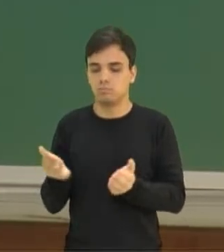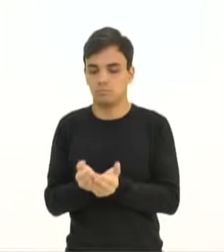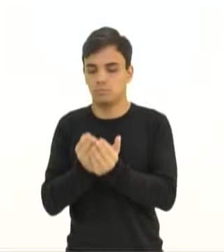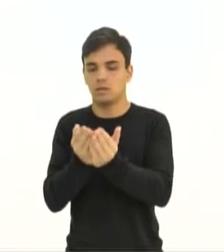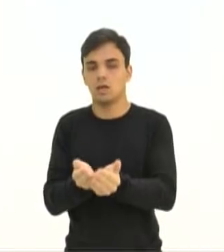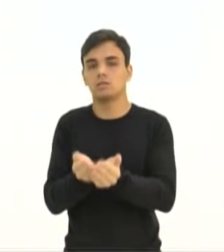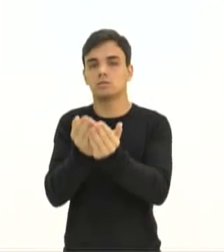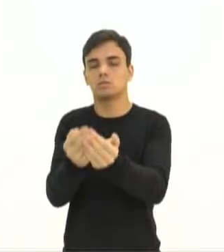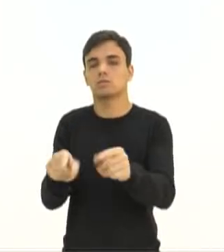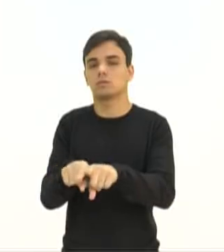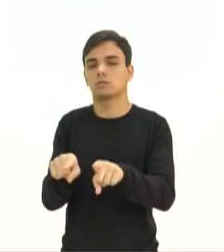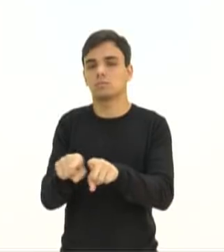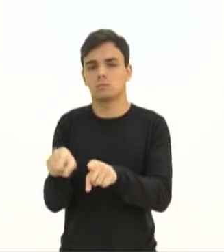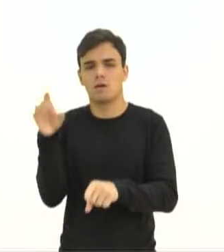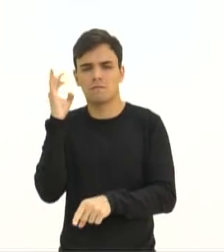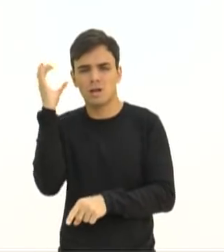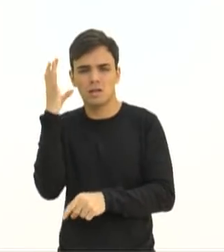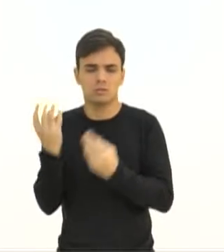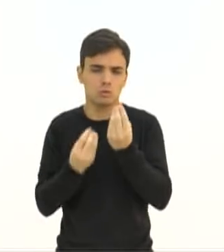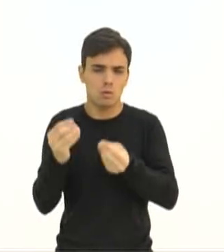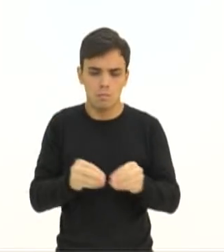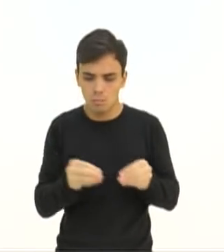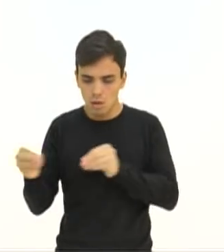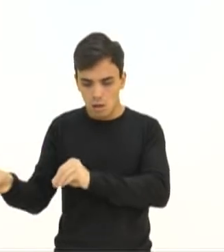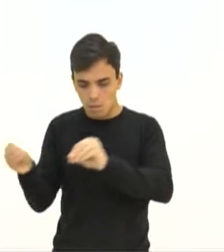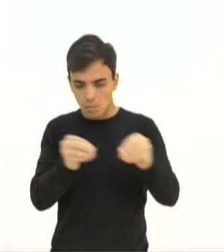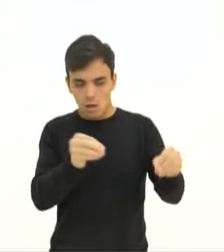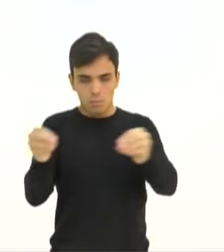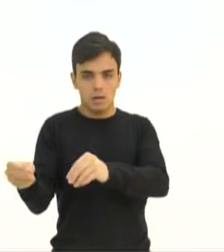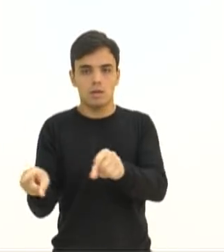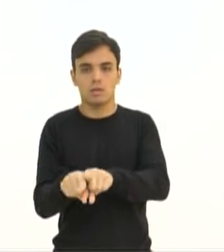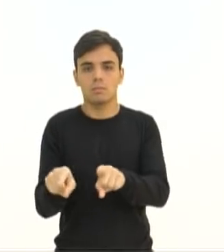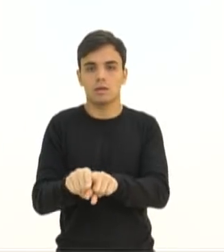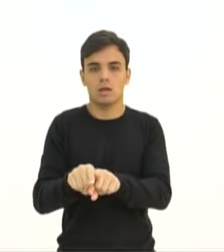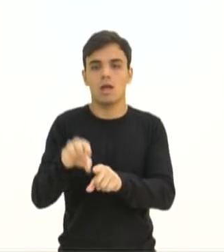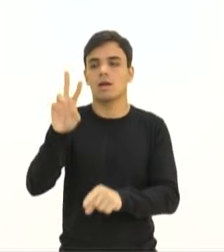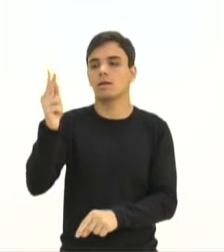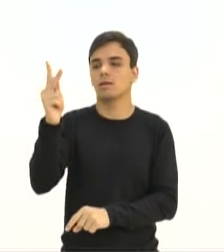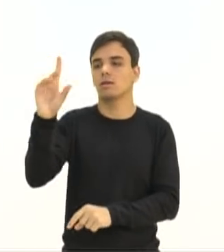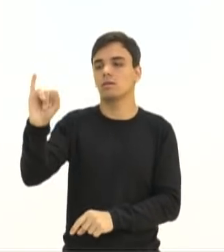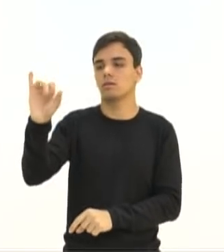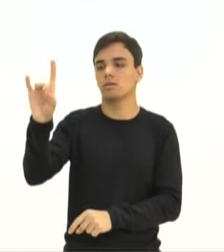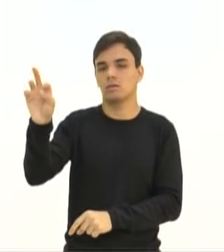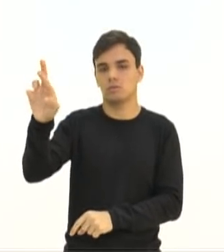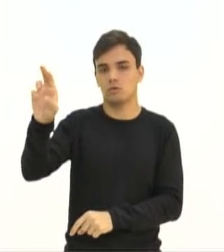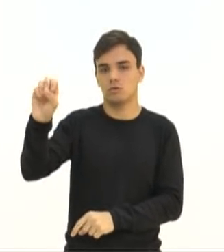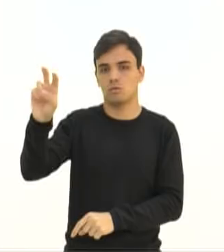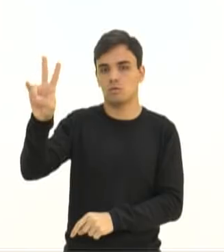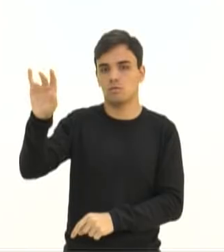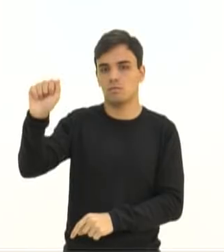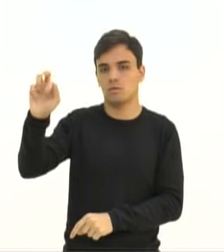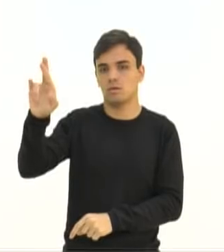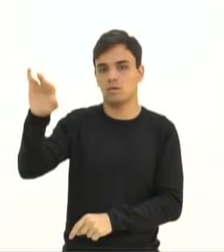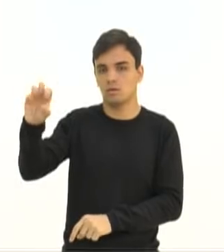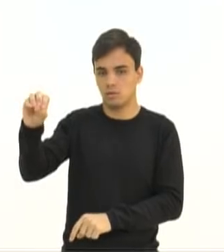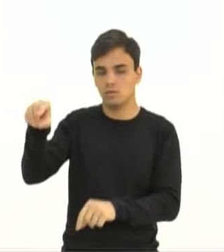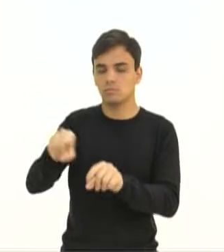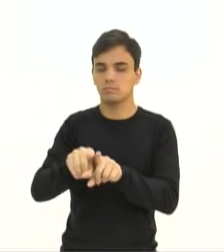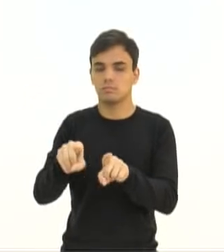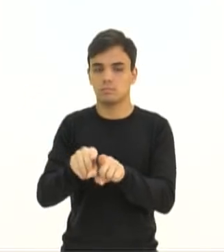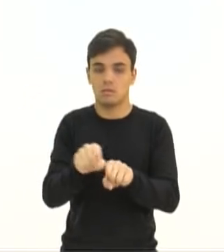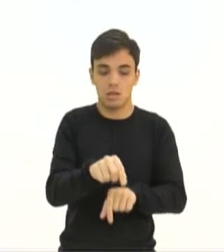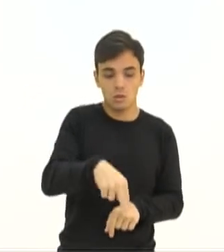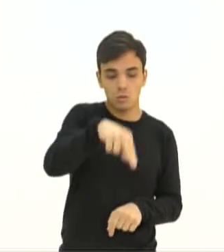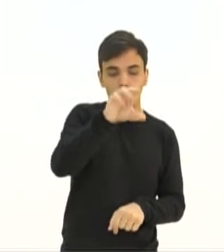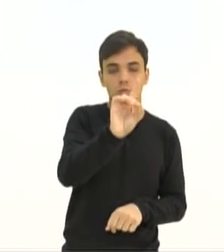de deslocamento pelos rios da região, então o transporte hidroviário que nós falamos, né, que é bastante comum, e no Nordeste, principalmente